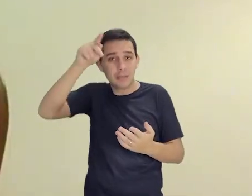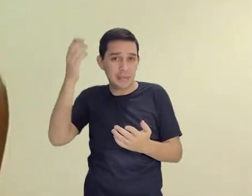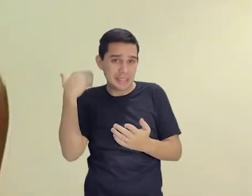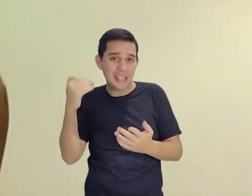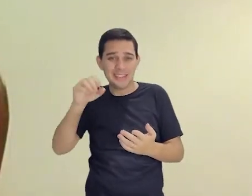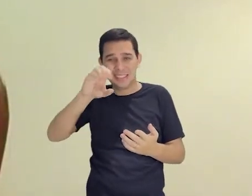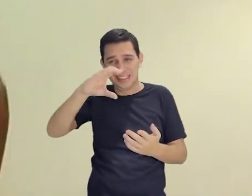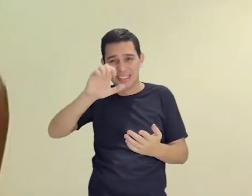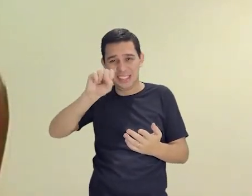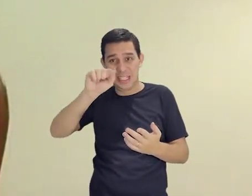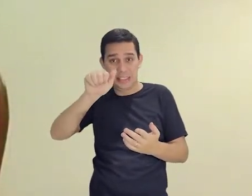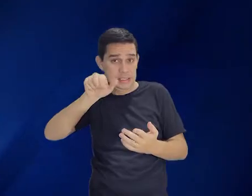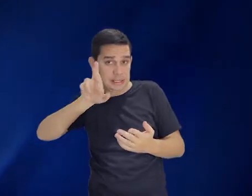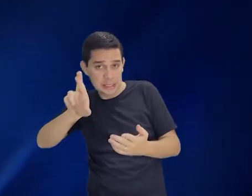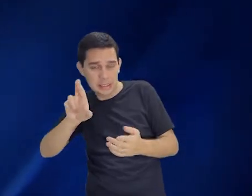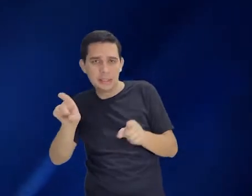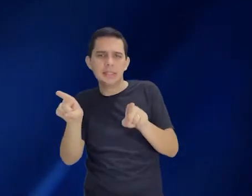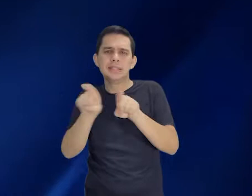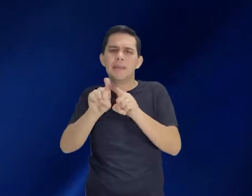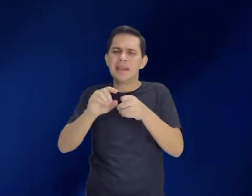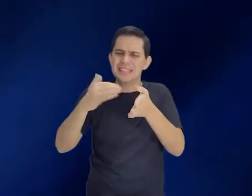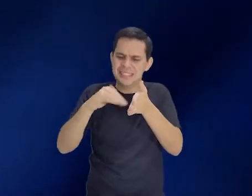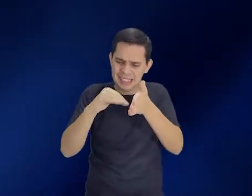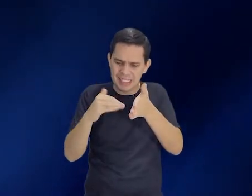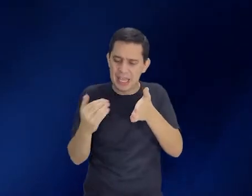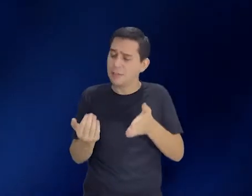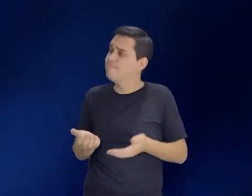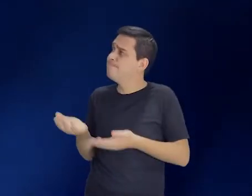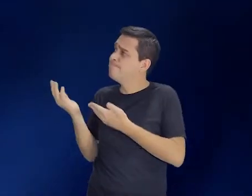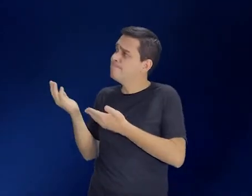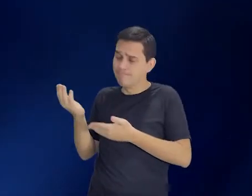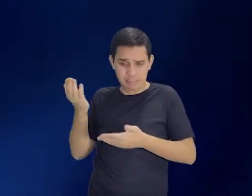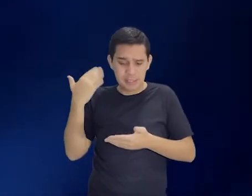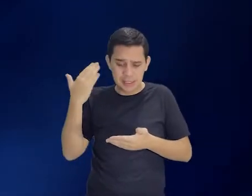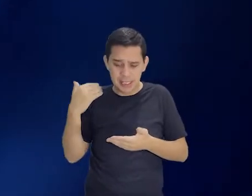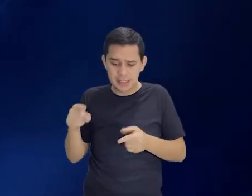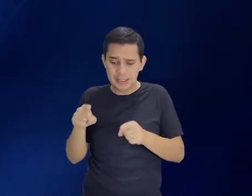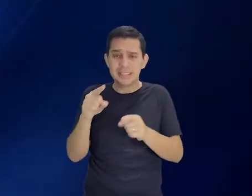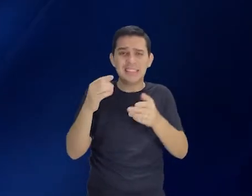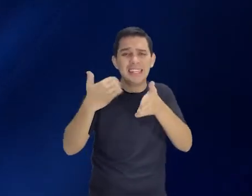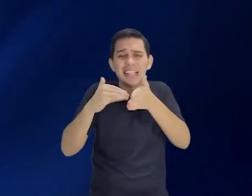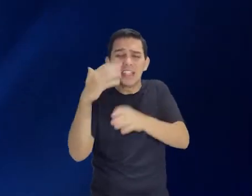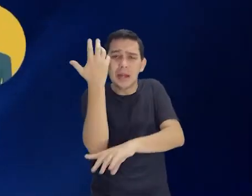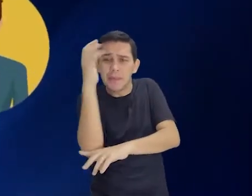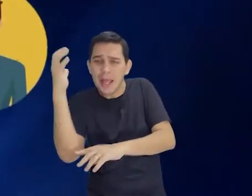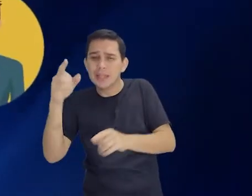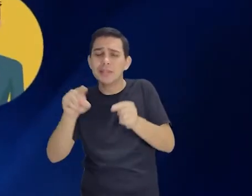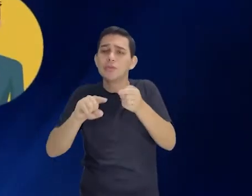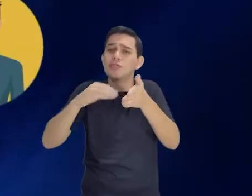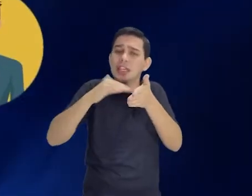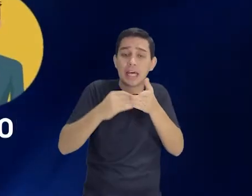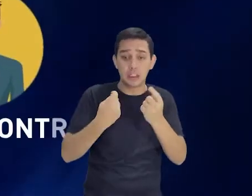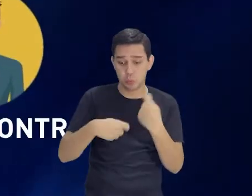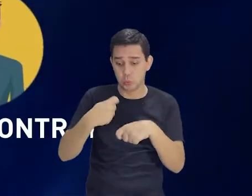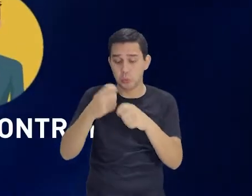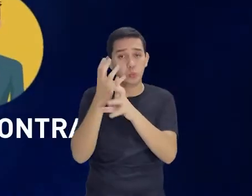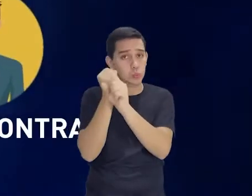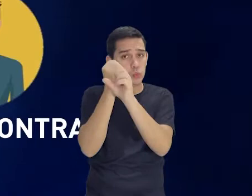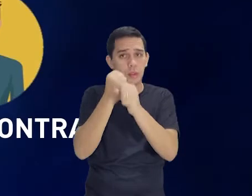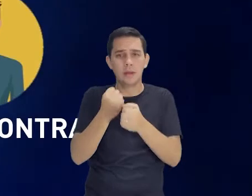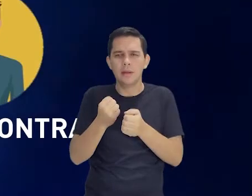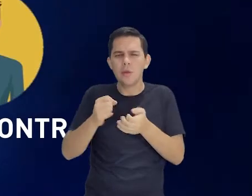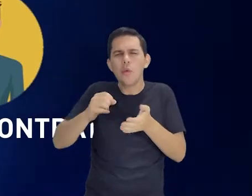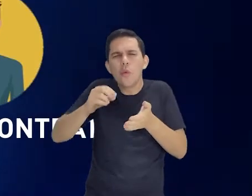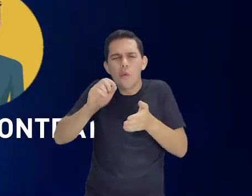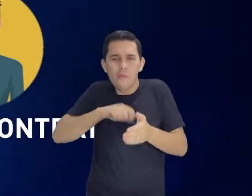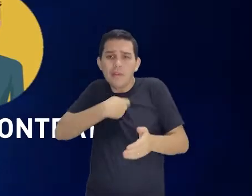também ex-secretários, não somente o ex-secretário de Meio Ambiente, mas também o ex-secretário de Fazenda e um fiscal do contrato.